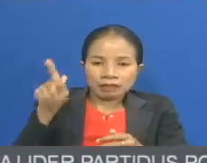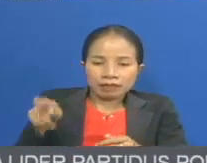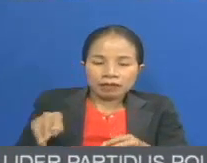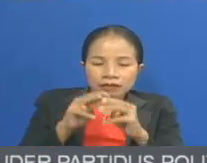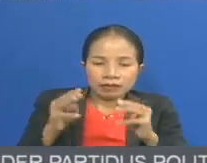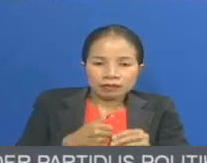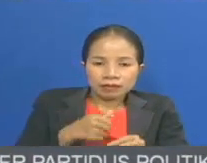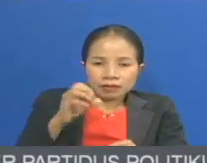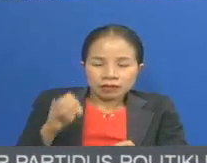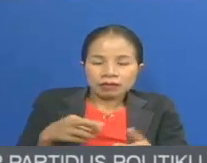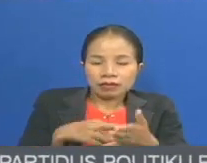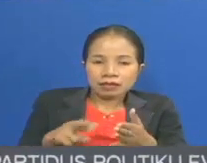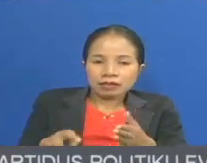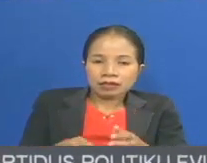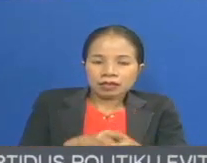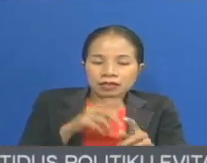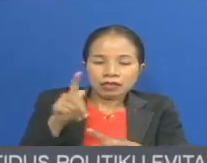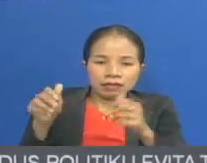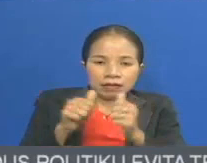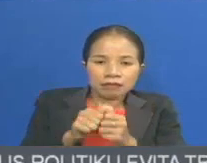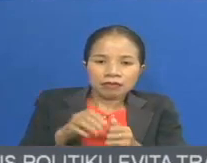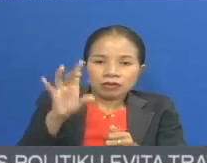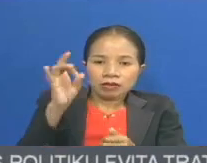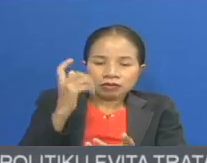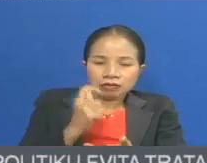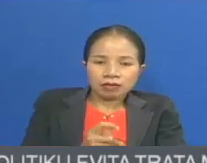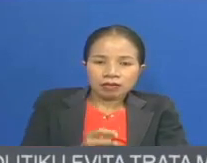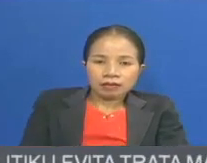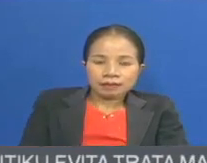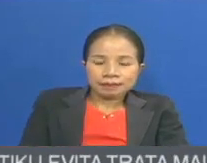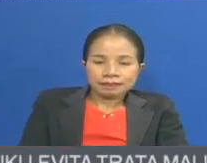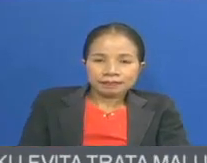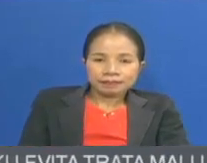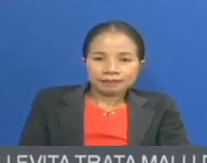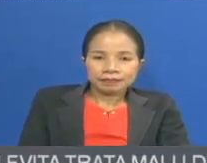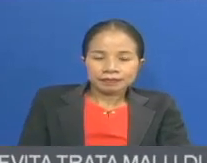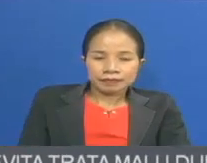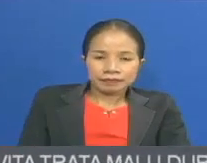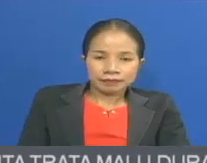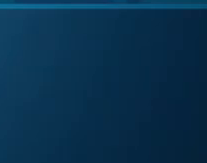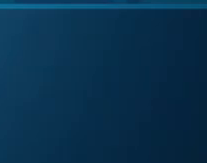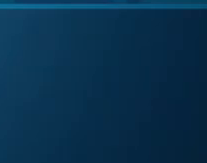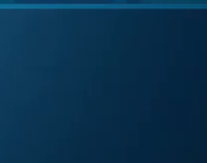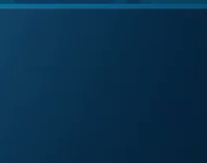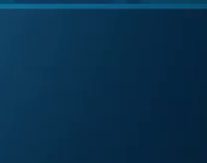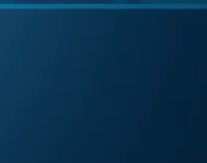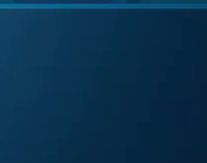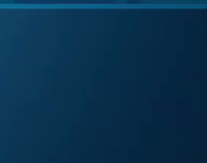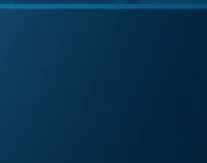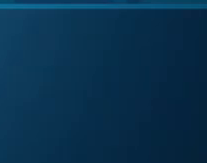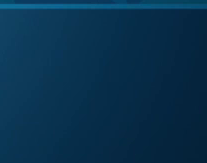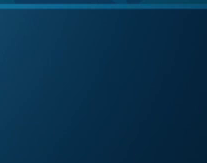município Ainaro, registra total cliente hamoto kerihung walu. Husi Ainaro Napoleon Xavier ba RTTL.